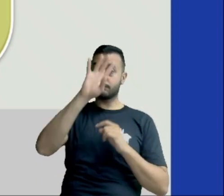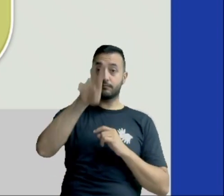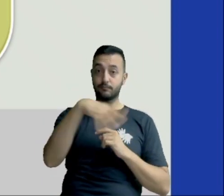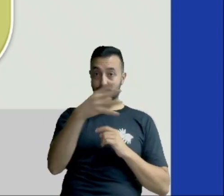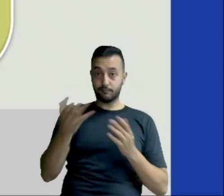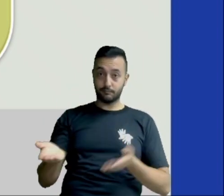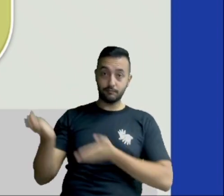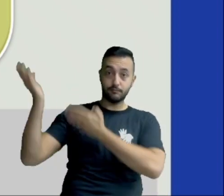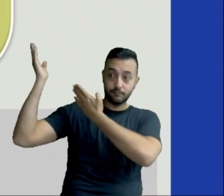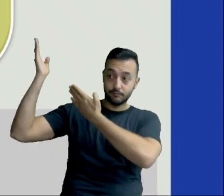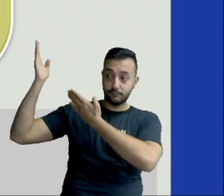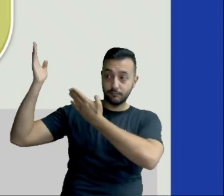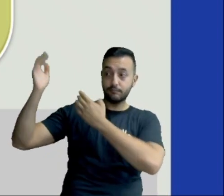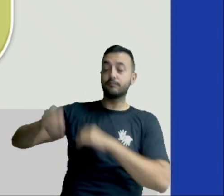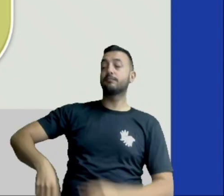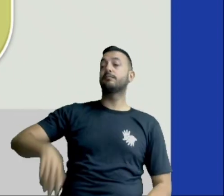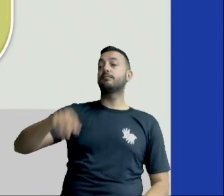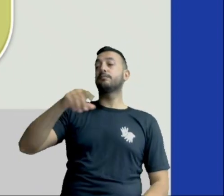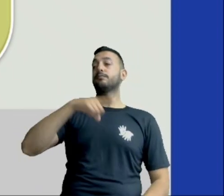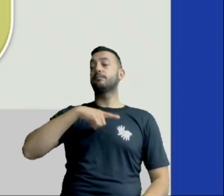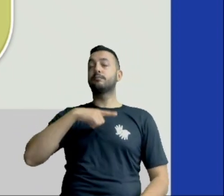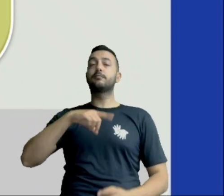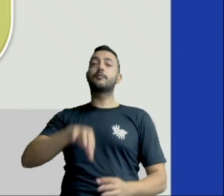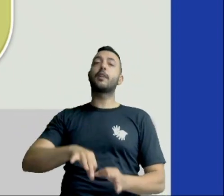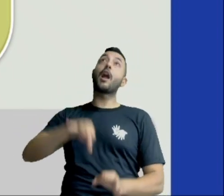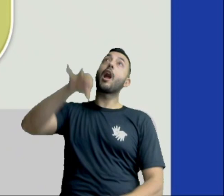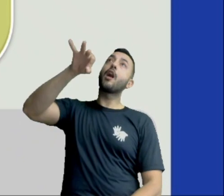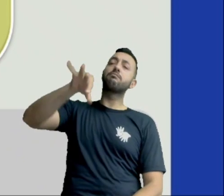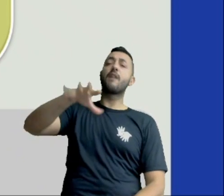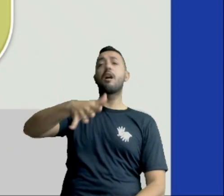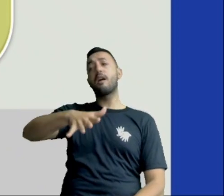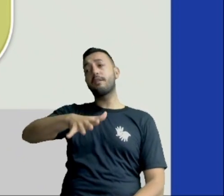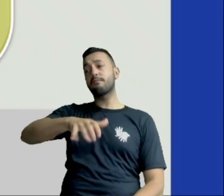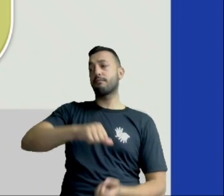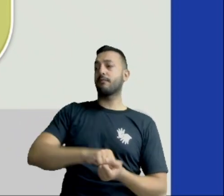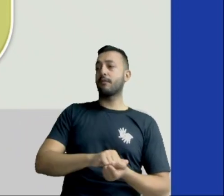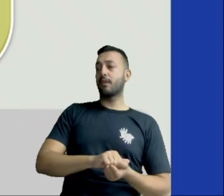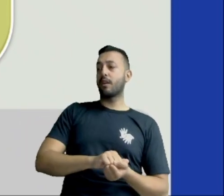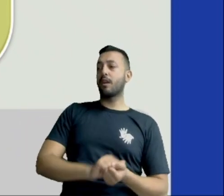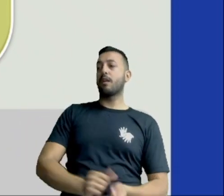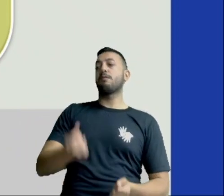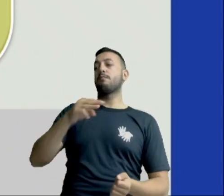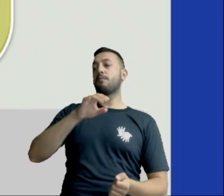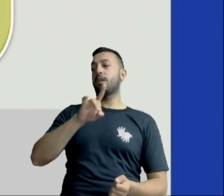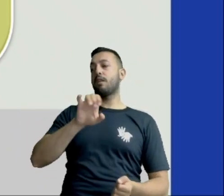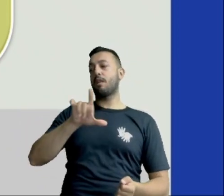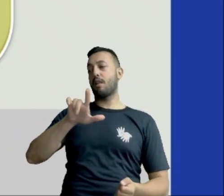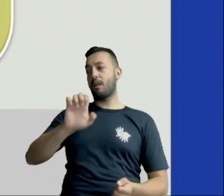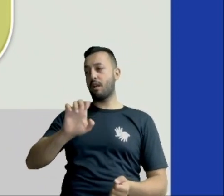quadro. Medium height, que é a altura média. Middle